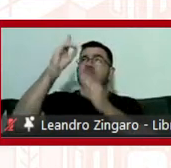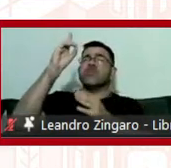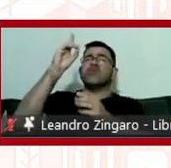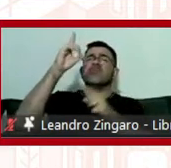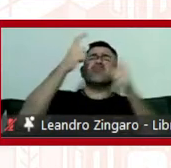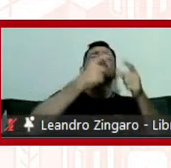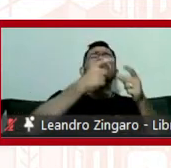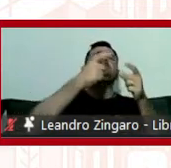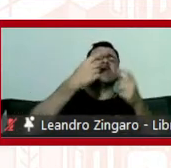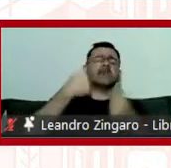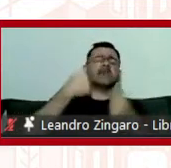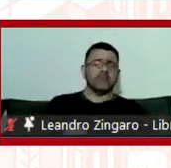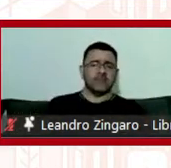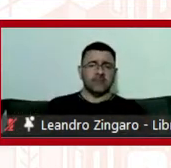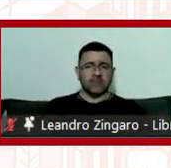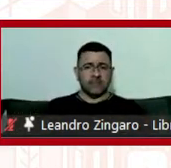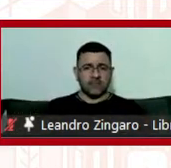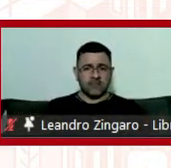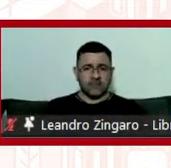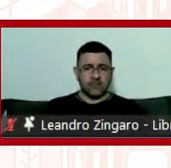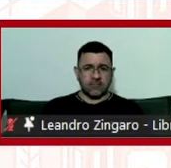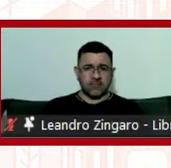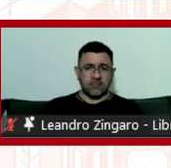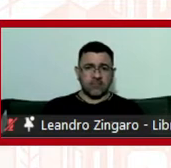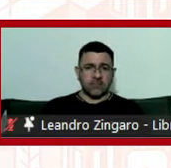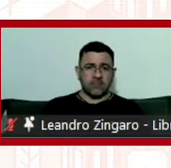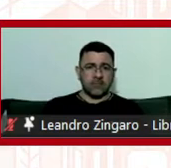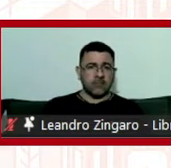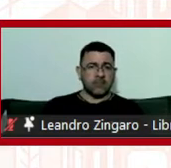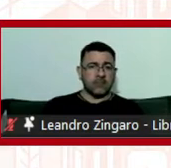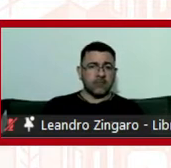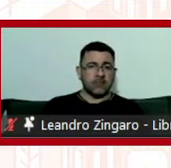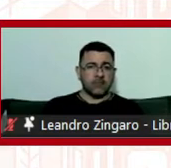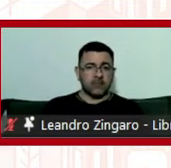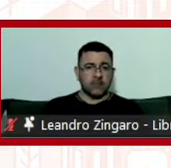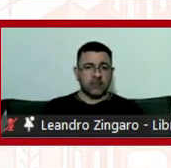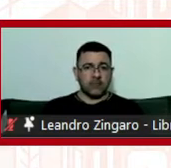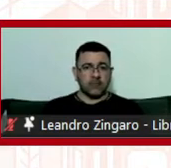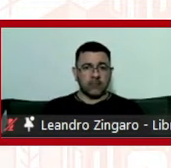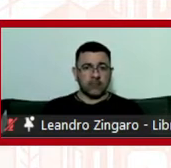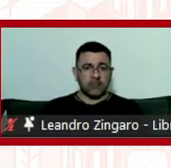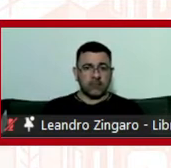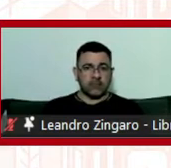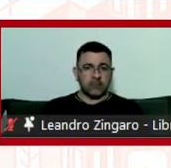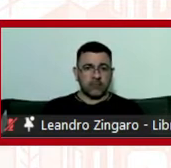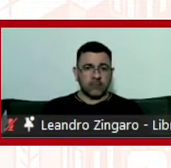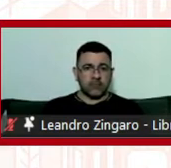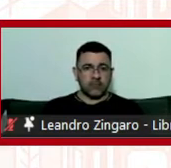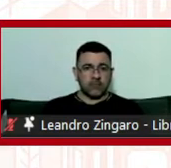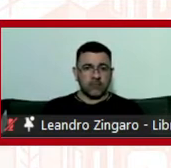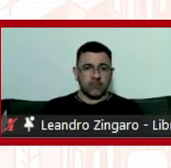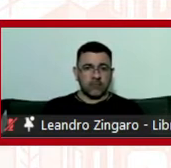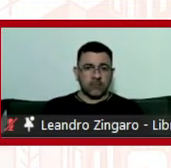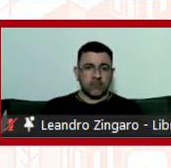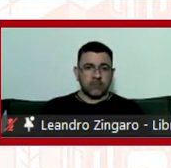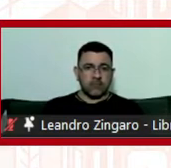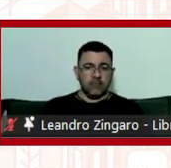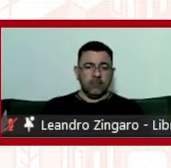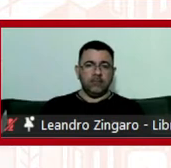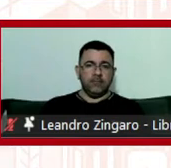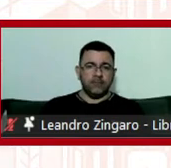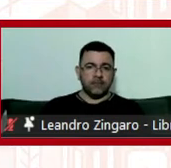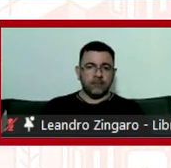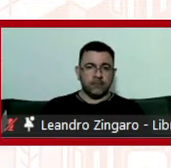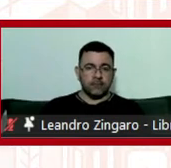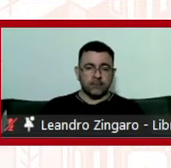vou nosso prito aí falou por vo vamos pensando você desmoralizado aqui porque a ideia que ele interprete por linguagem natural né E já deu